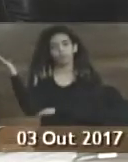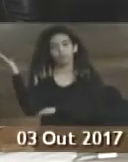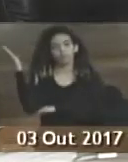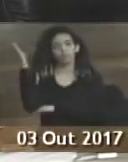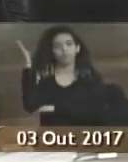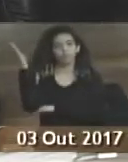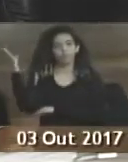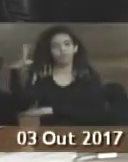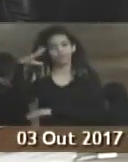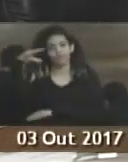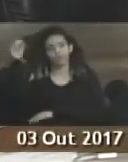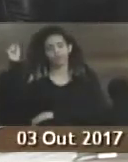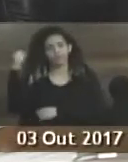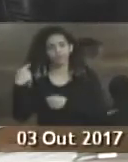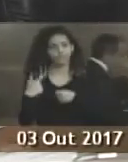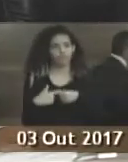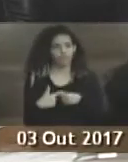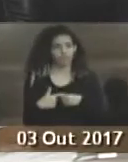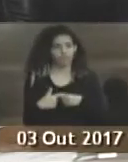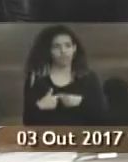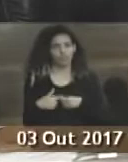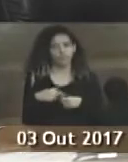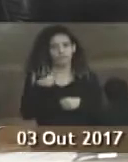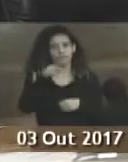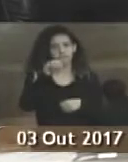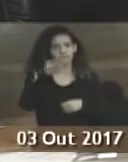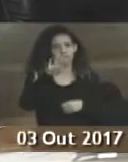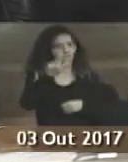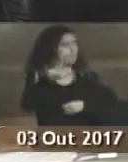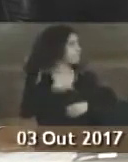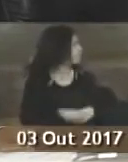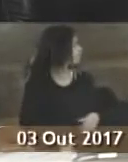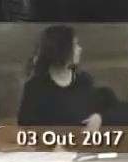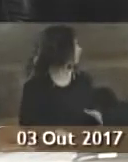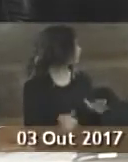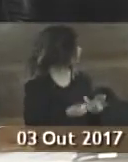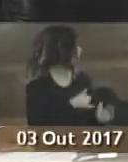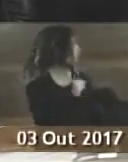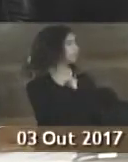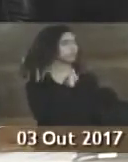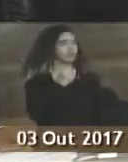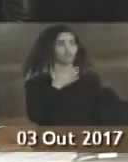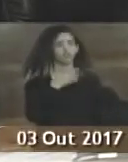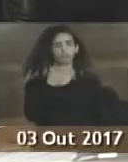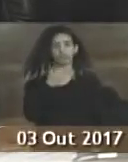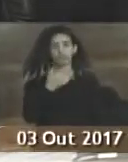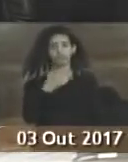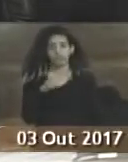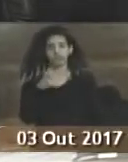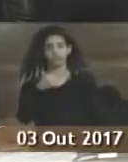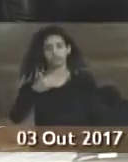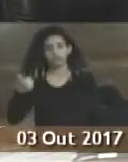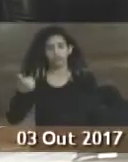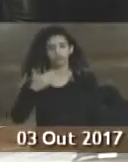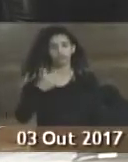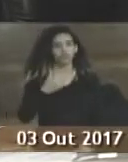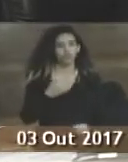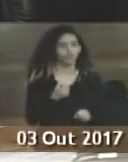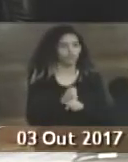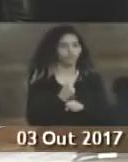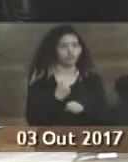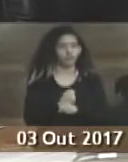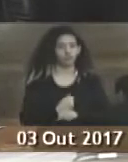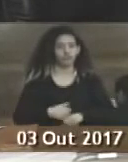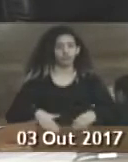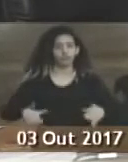Alameda Beija-Flor, lote 12, quadra 3L, no bairro Pontal. Indicação número 4511/17, indicando ao prefeito a reforma do todo da